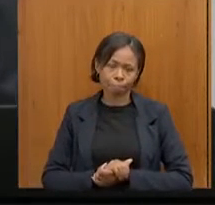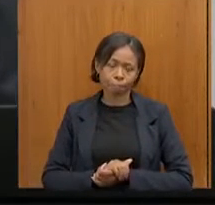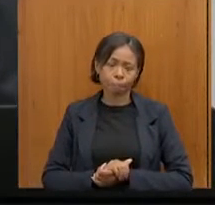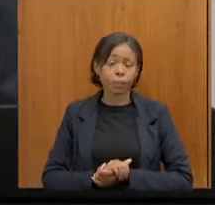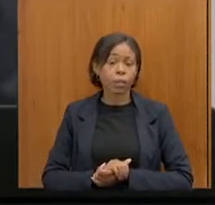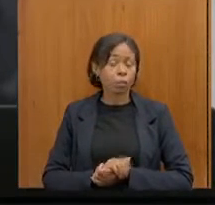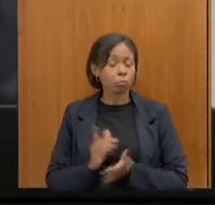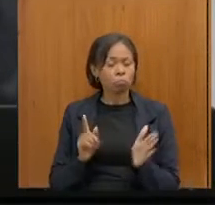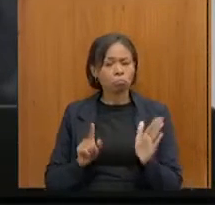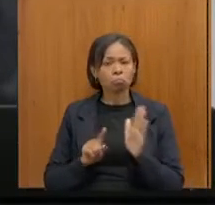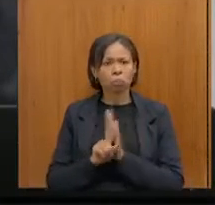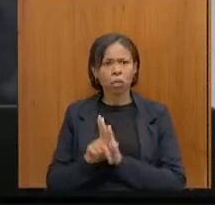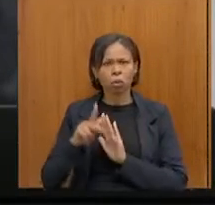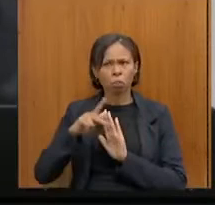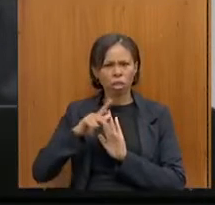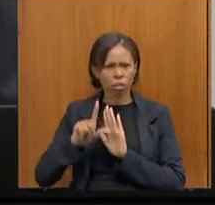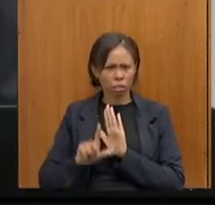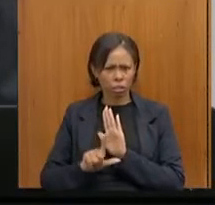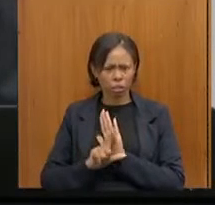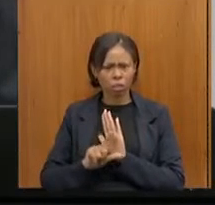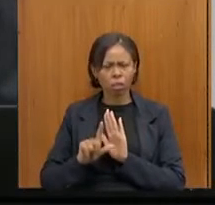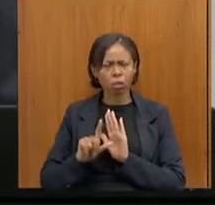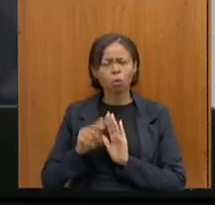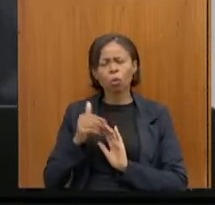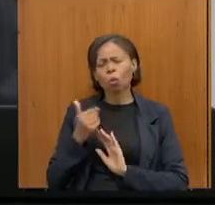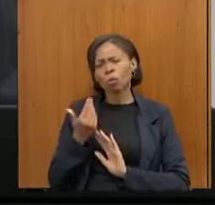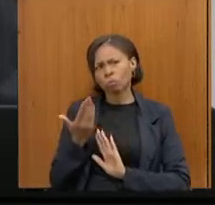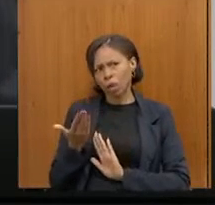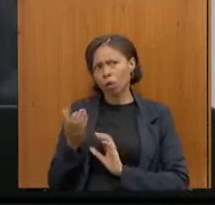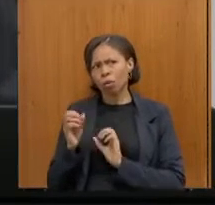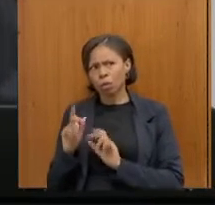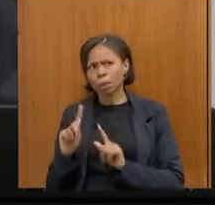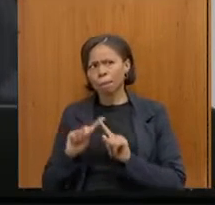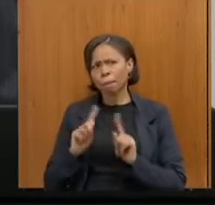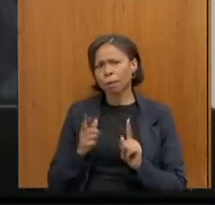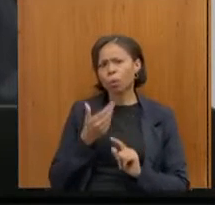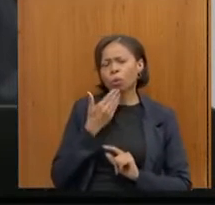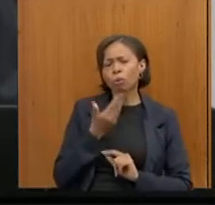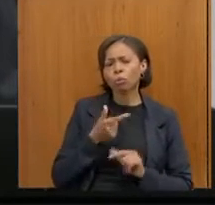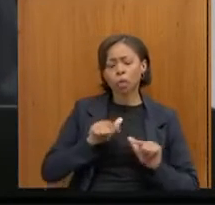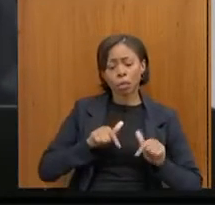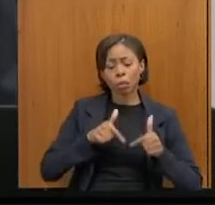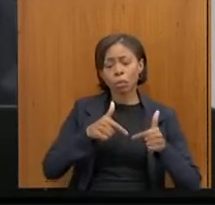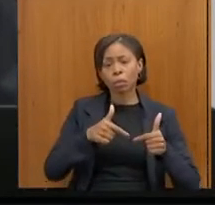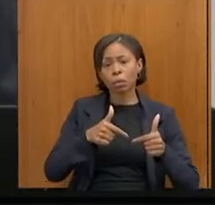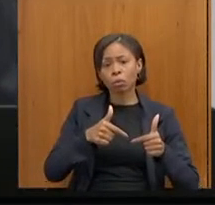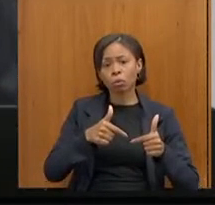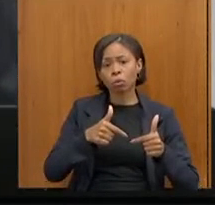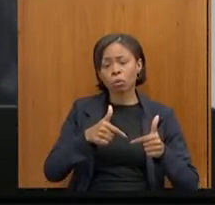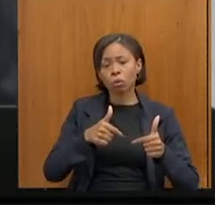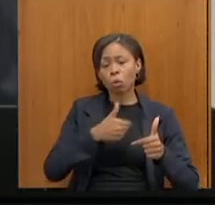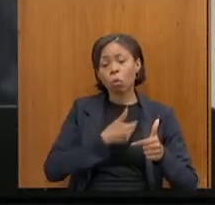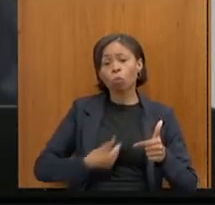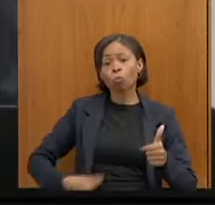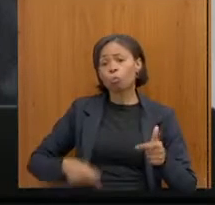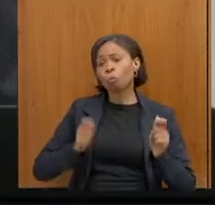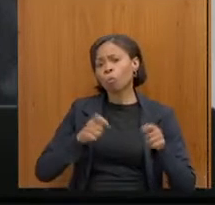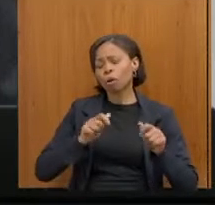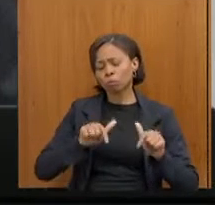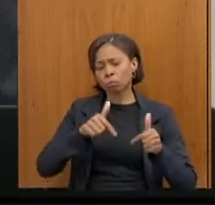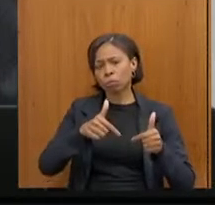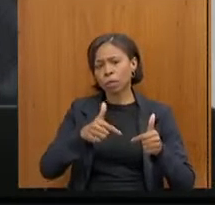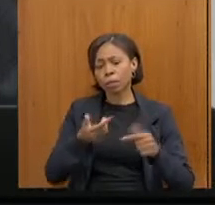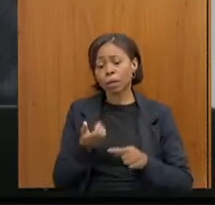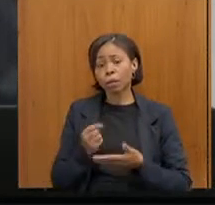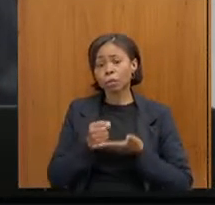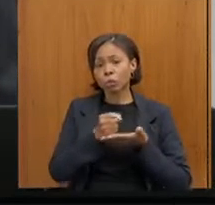além do nosso projeto de lei quais ações do Estado já pode antecipar e para contribuir com a retomada